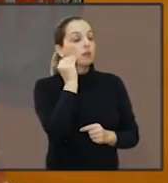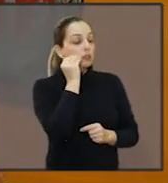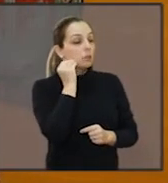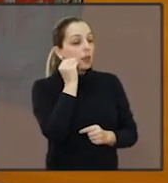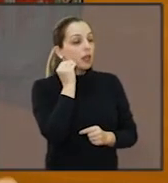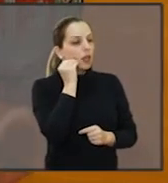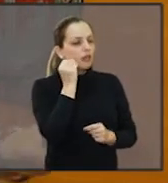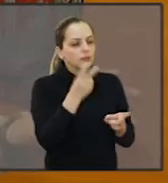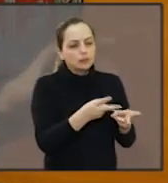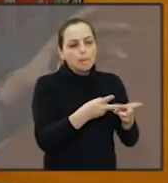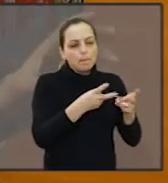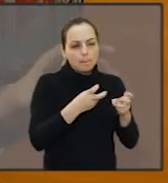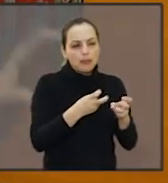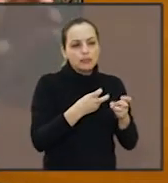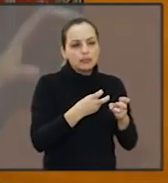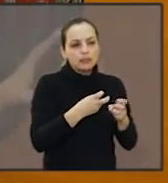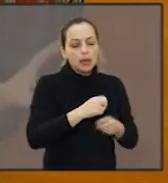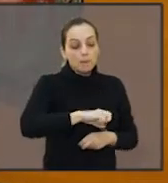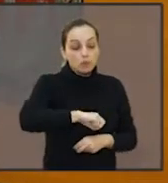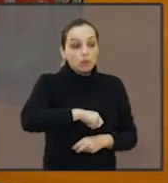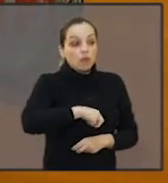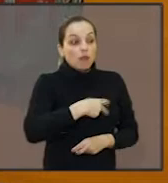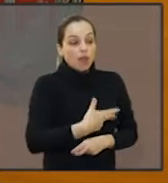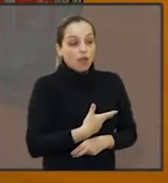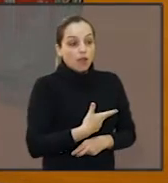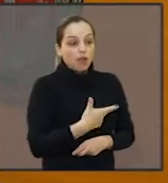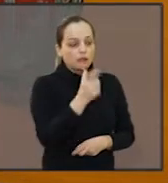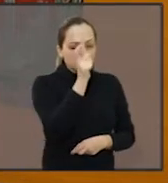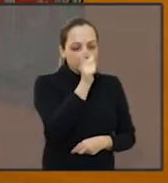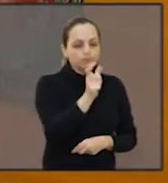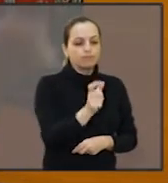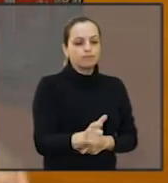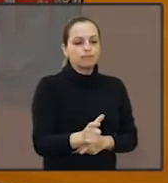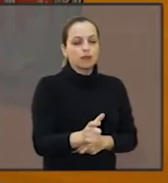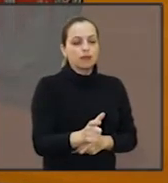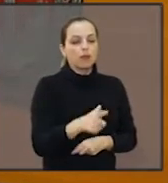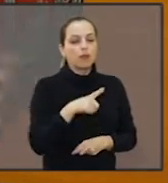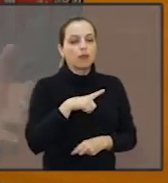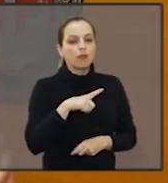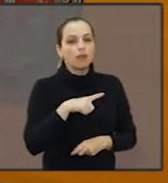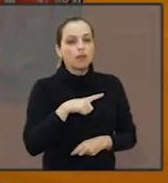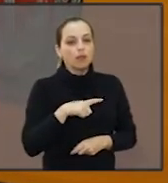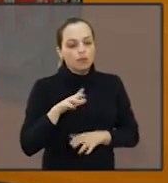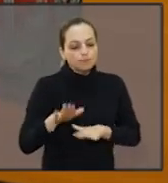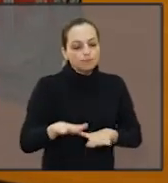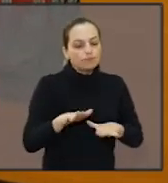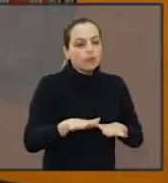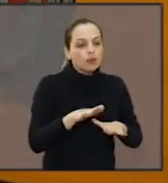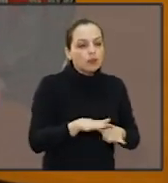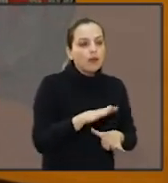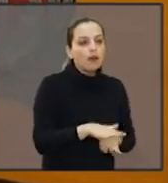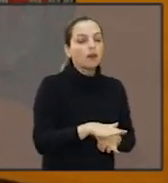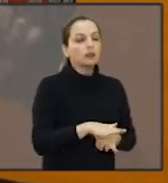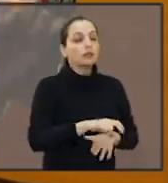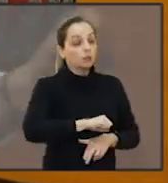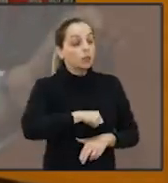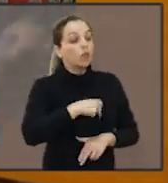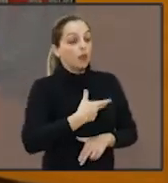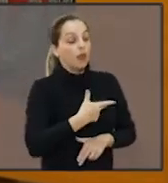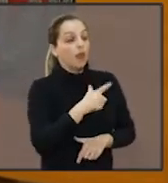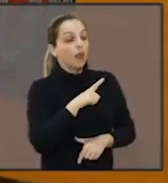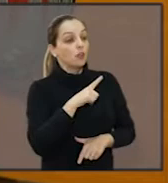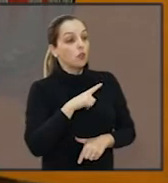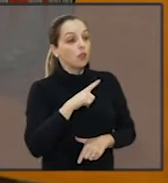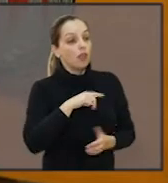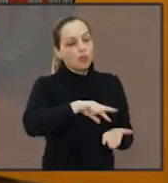experiente, você percebe quando alguém dá para destacar daquela multidão? Porque São muitas crianças ali e algumas têm aptidão maior para